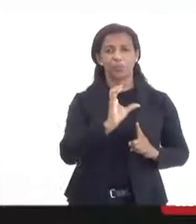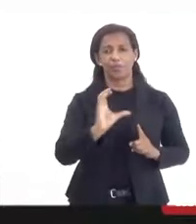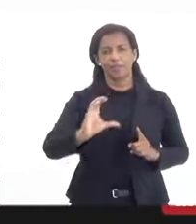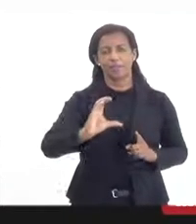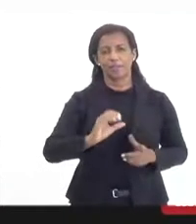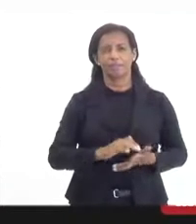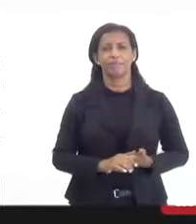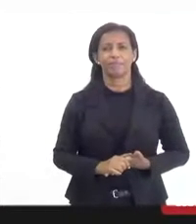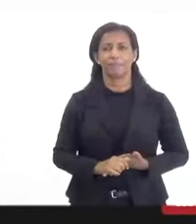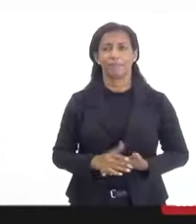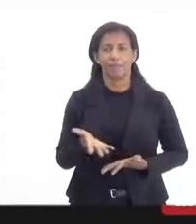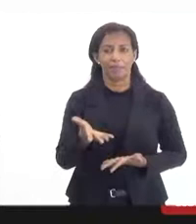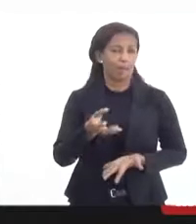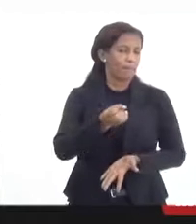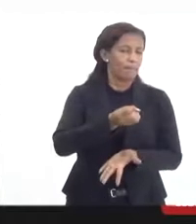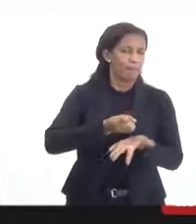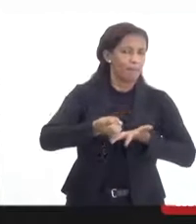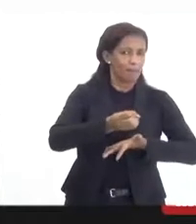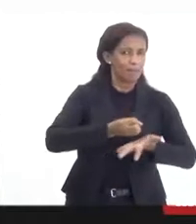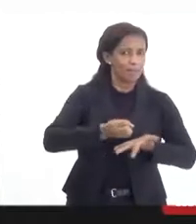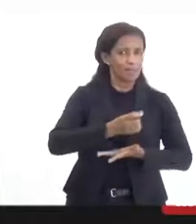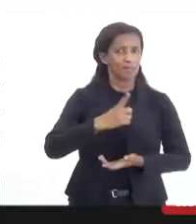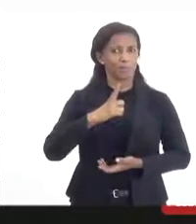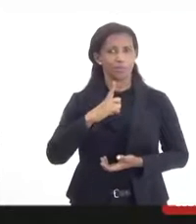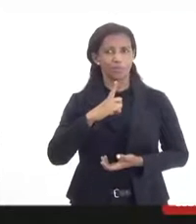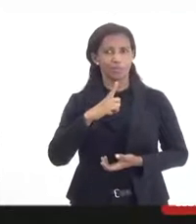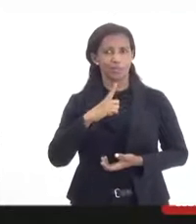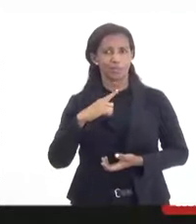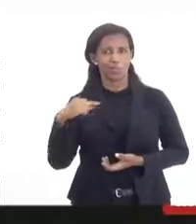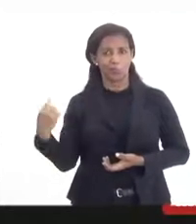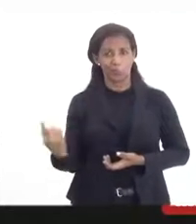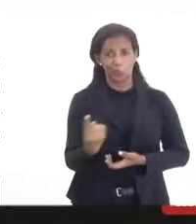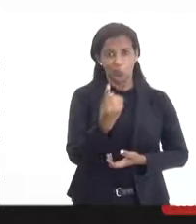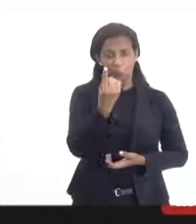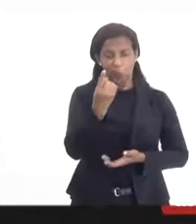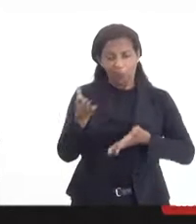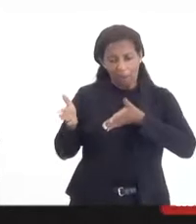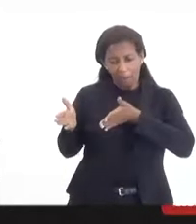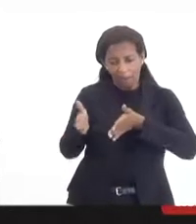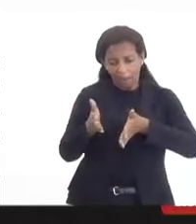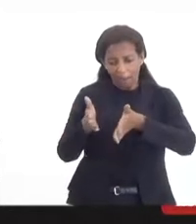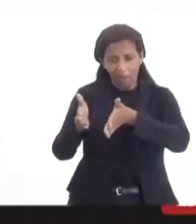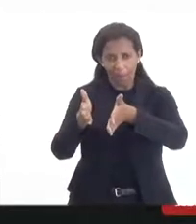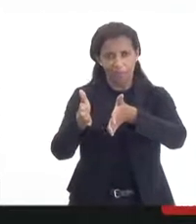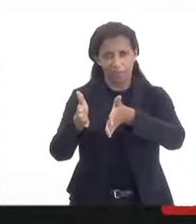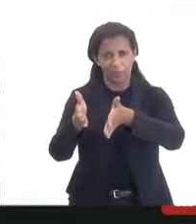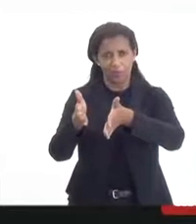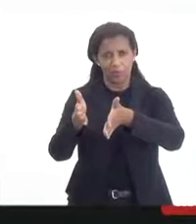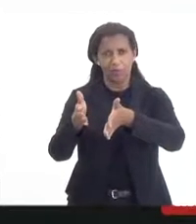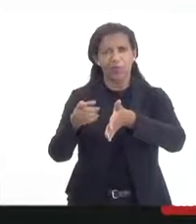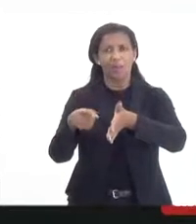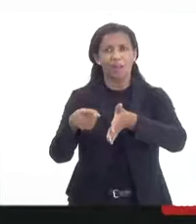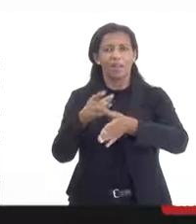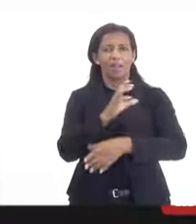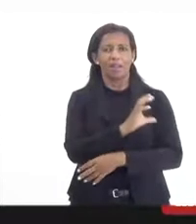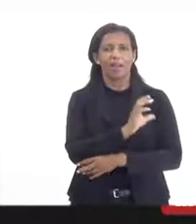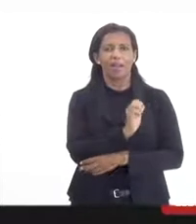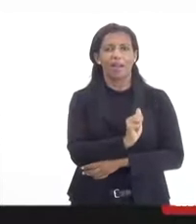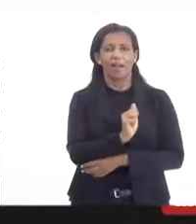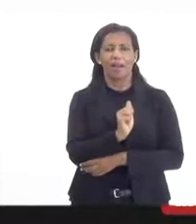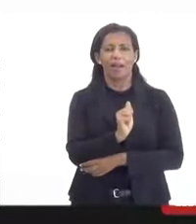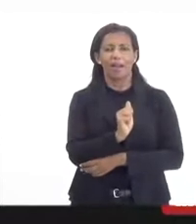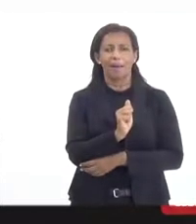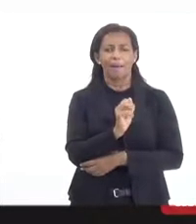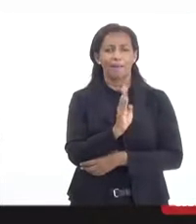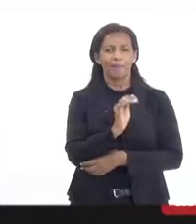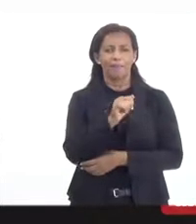Então, basicamente, nós temos uma única saída da nossa planta em Cabiúnas. Ela se dá pelo